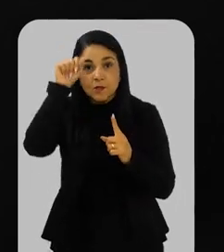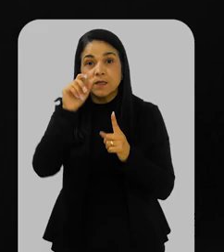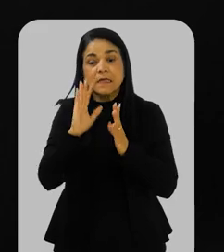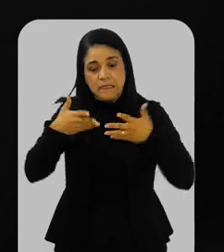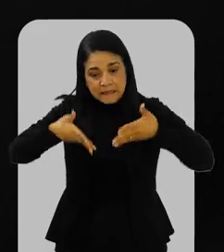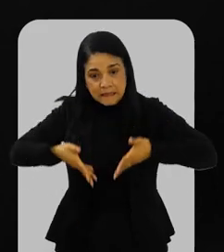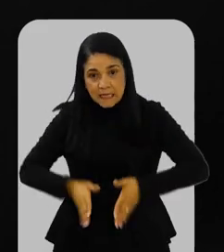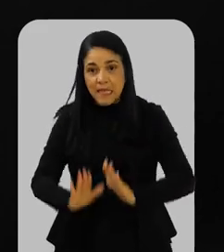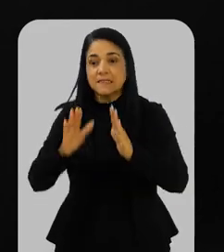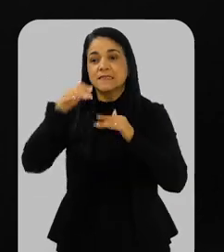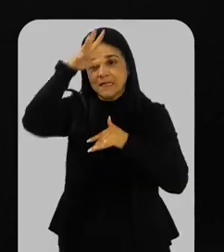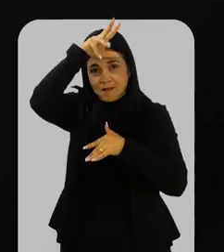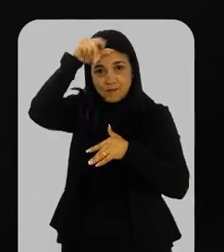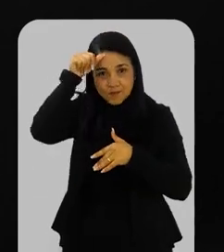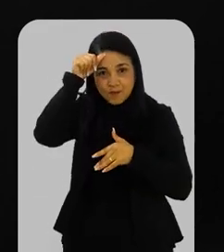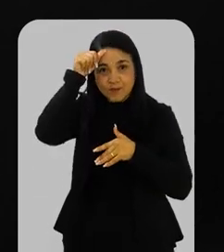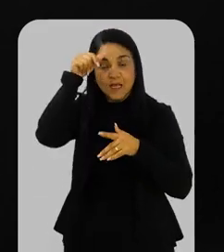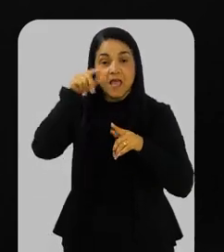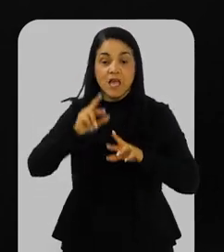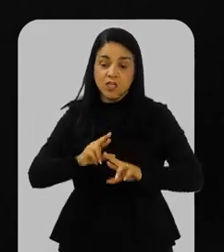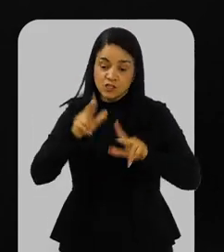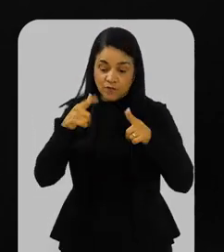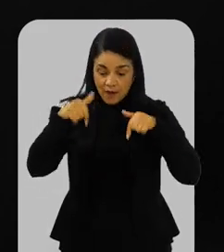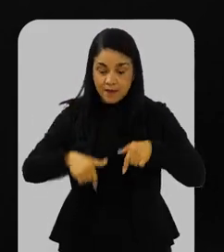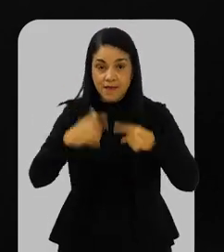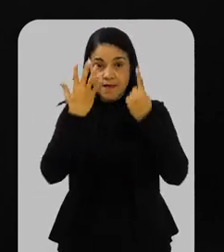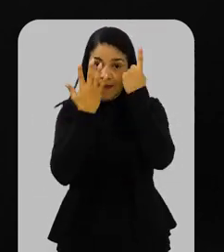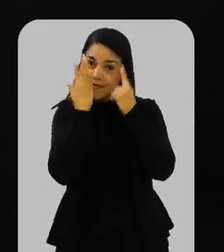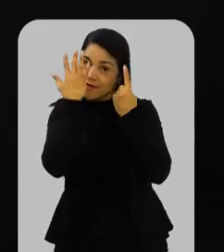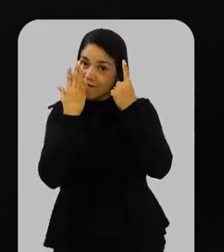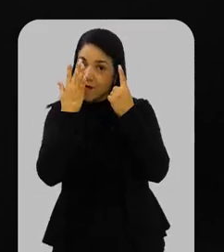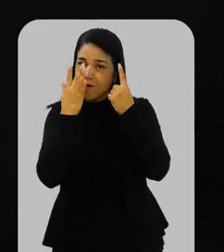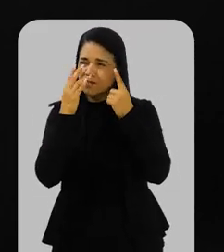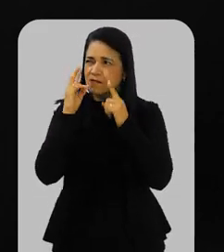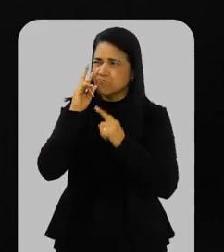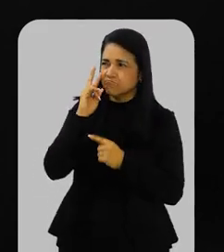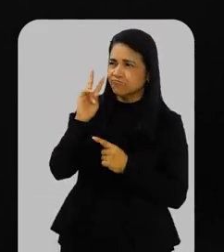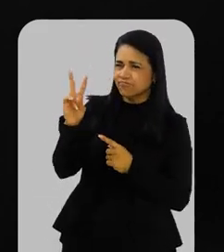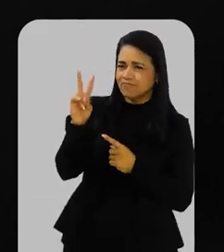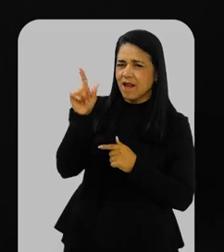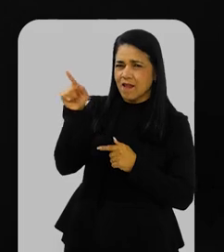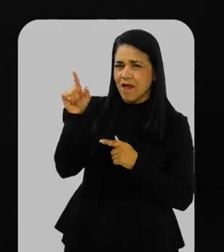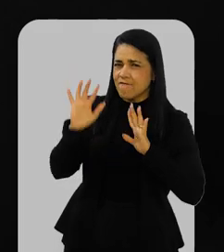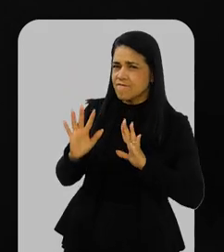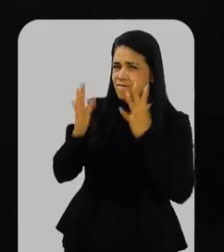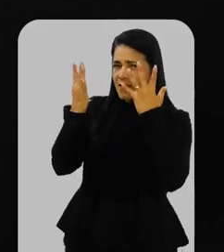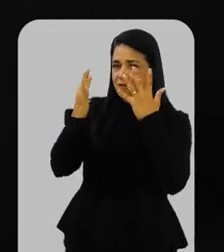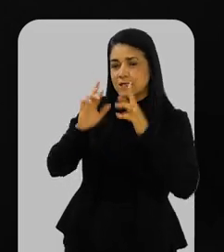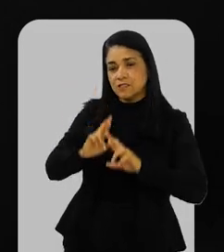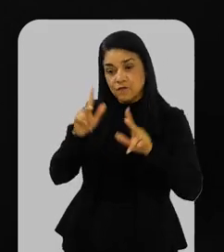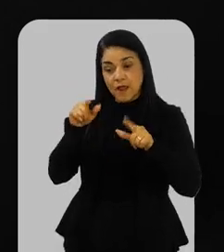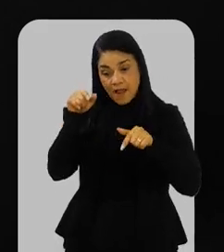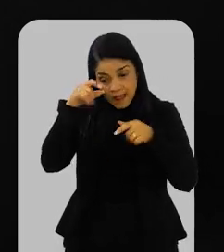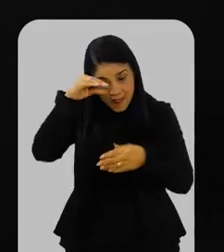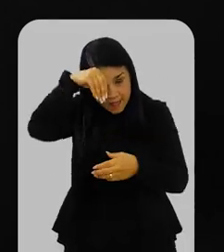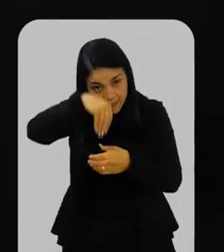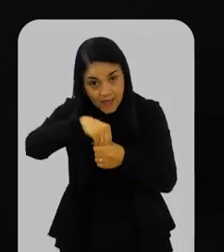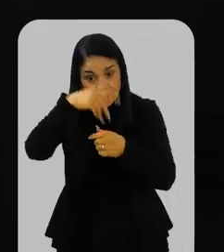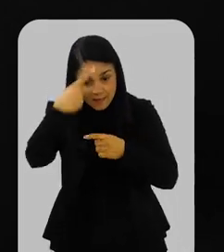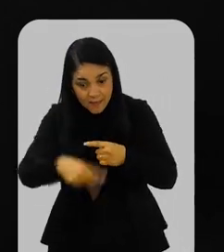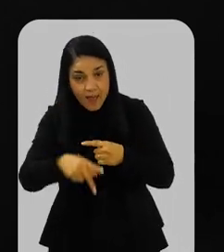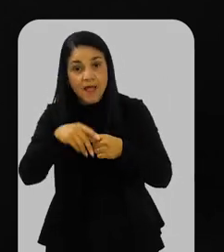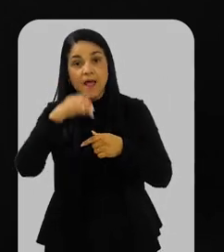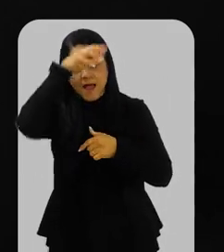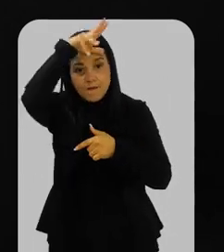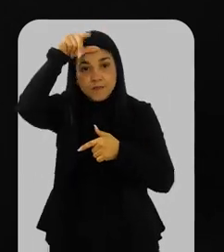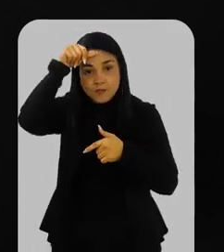gente que está aqui no Carnaval e olha para a Amazônia daqui do Sudeste, né? Então lá você está ouvindo as pessoas que estão dentro da floresta, que conhecem dos